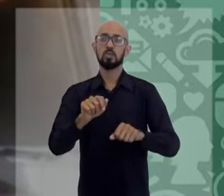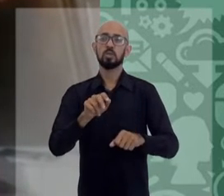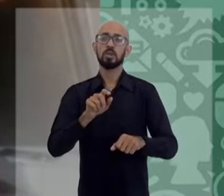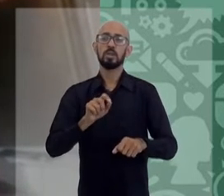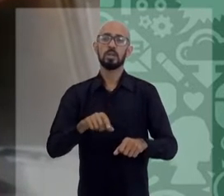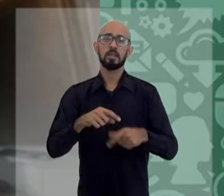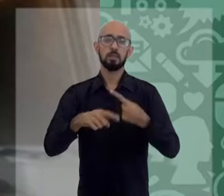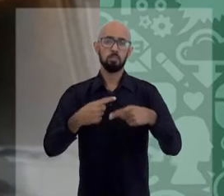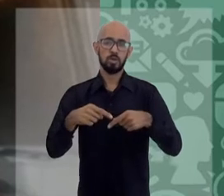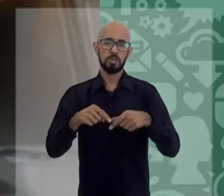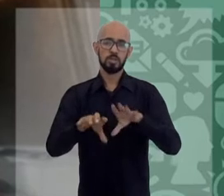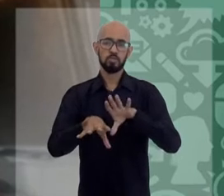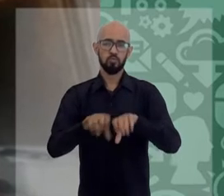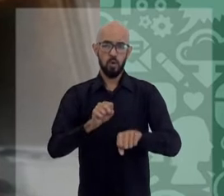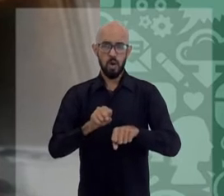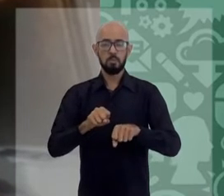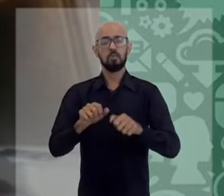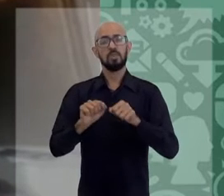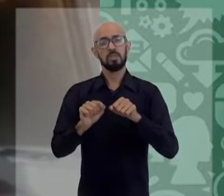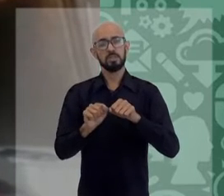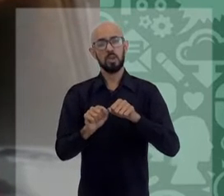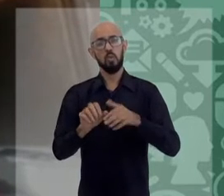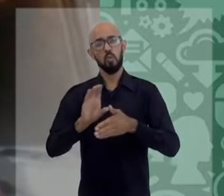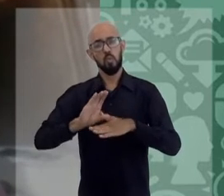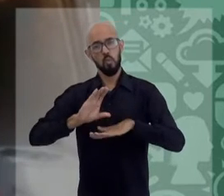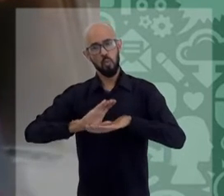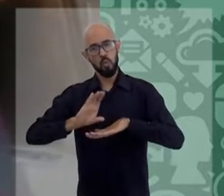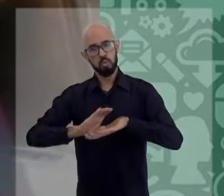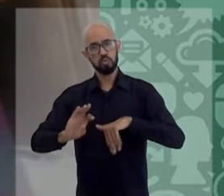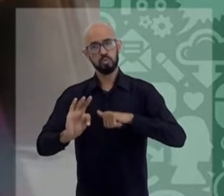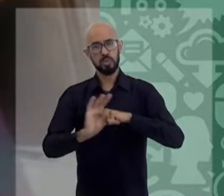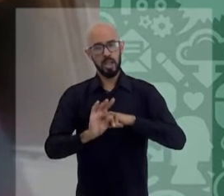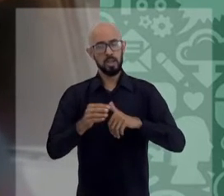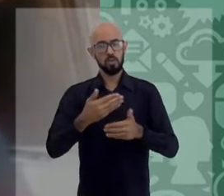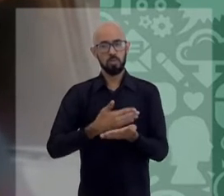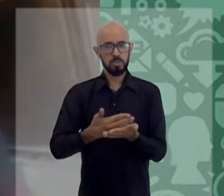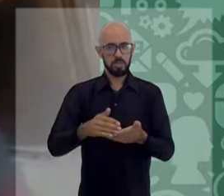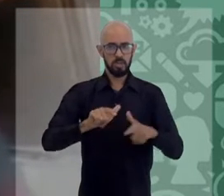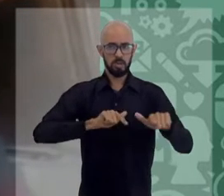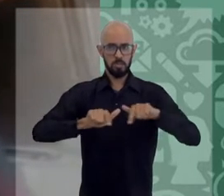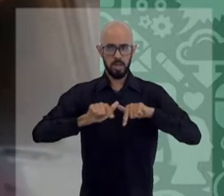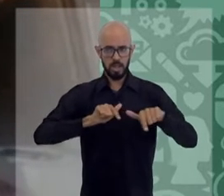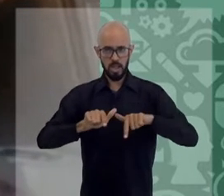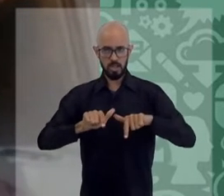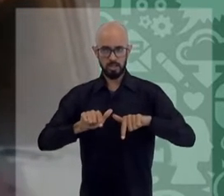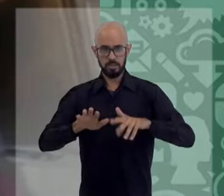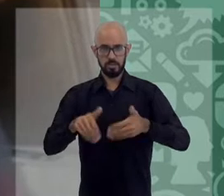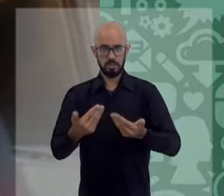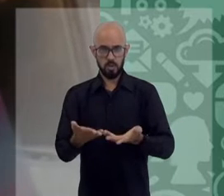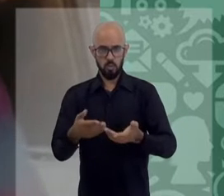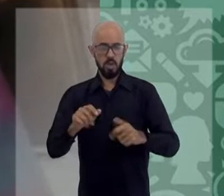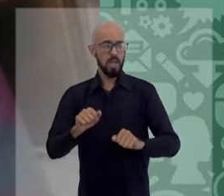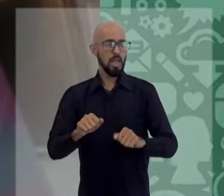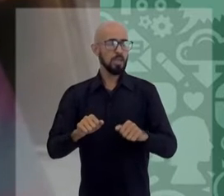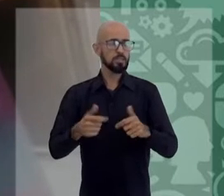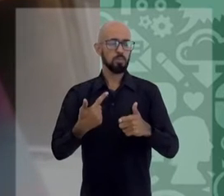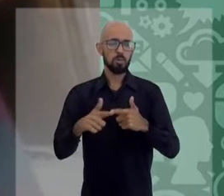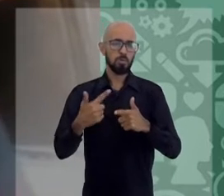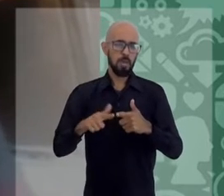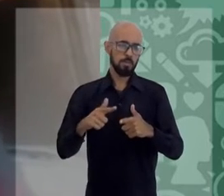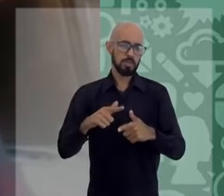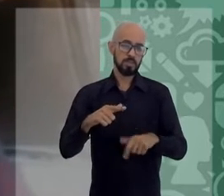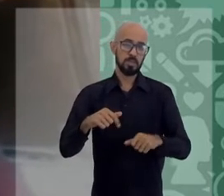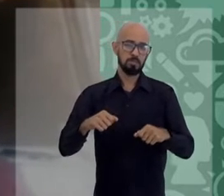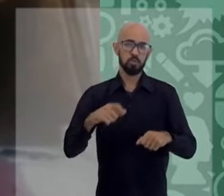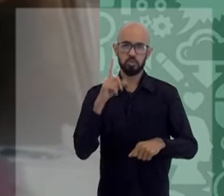mas ali eles concluem um ciclo, eles vão fazer um curso técnico, eles vão começar a trabalhar. Então, são duas questões que são muito caras